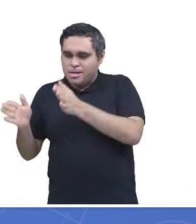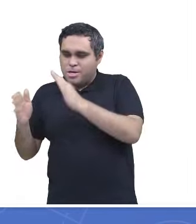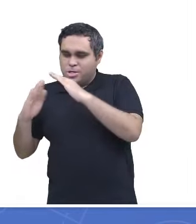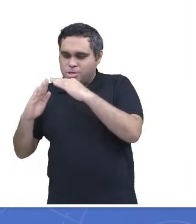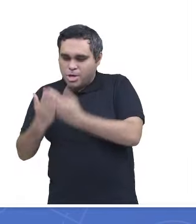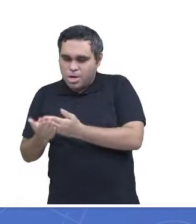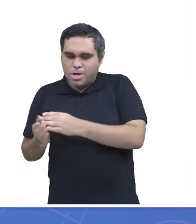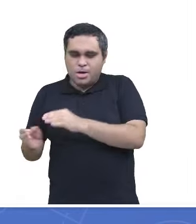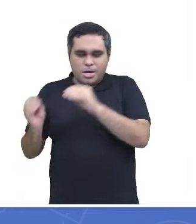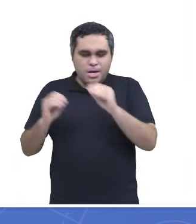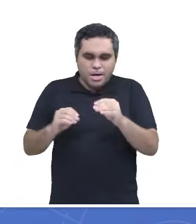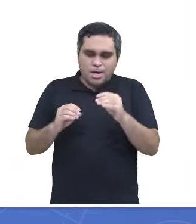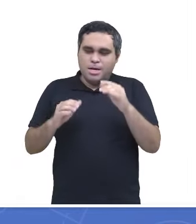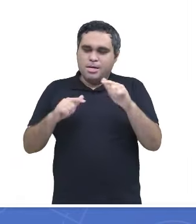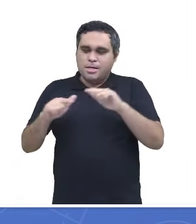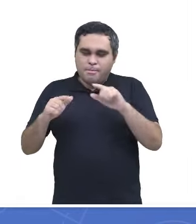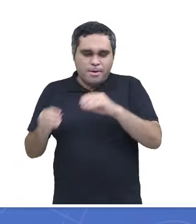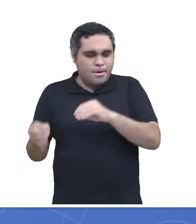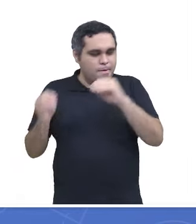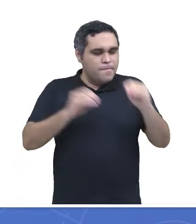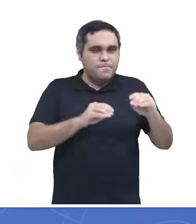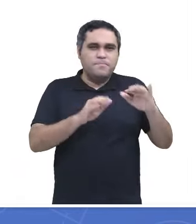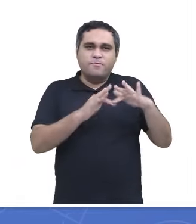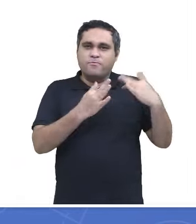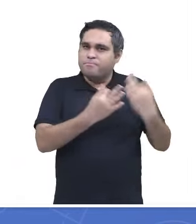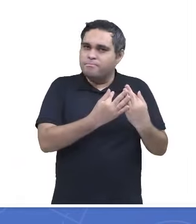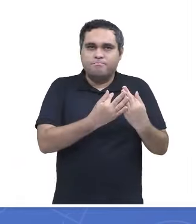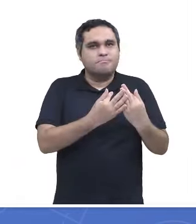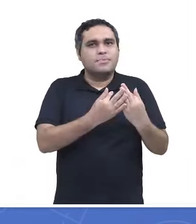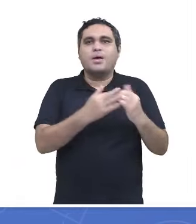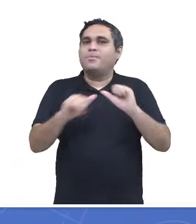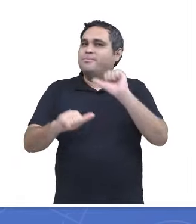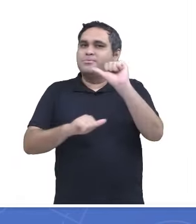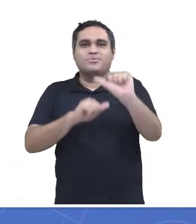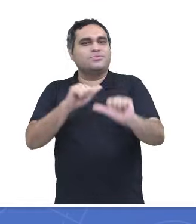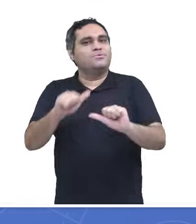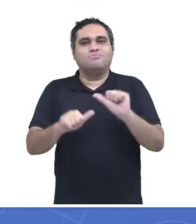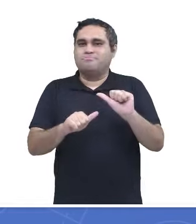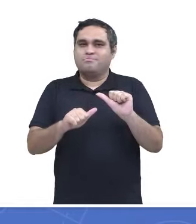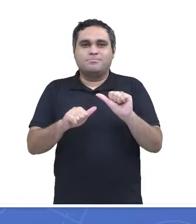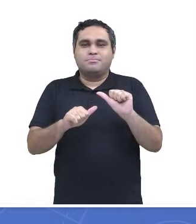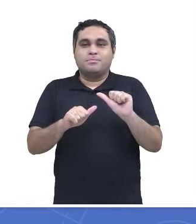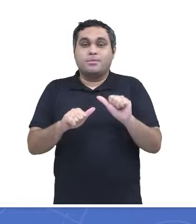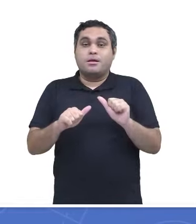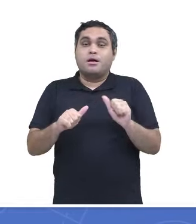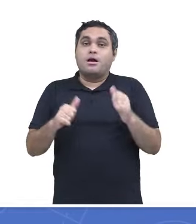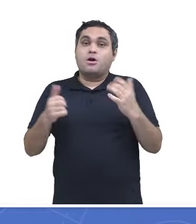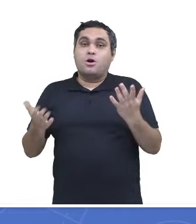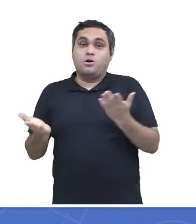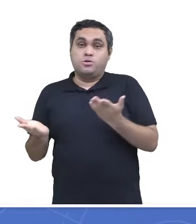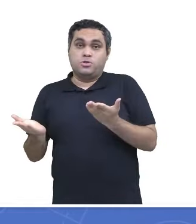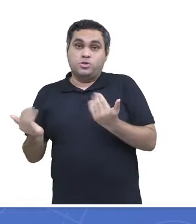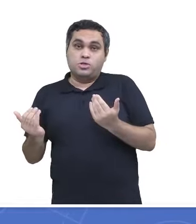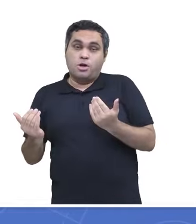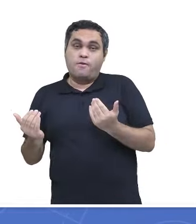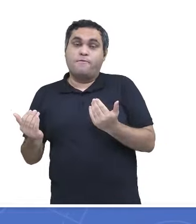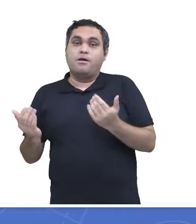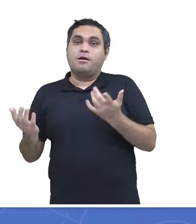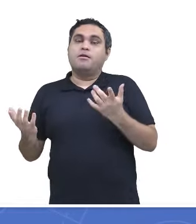Hoje, isso mudou totalmente, né? Primeiro, os jovens estão ficando mais tempo em